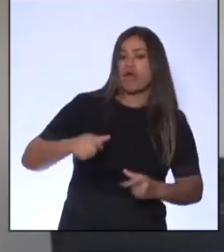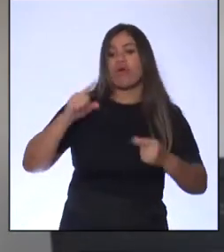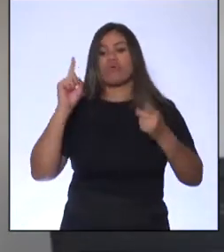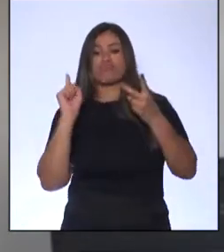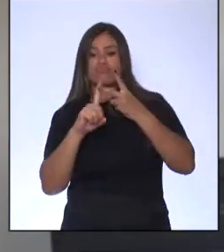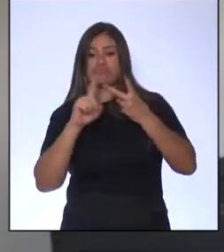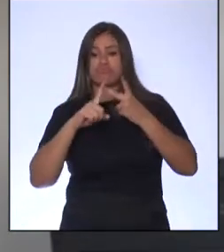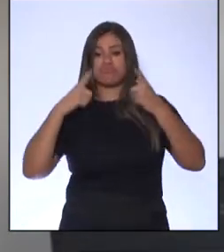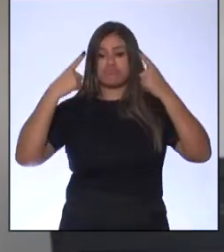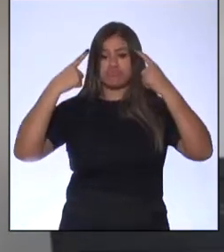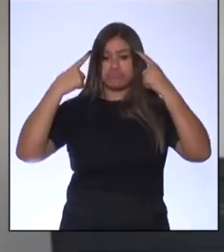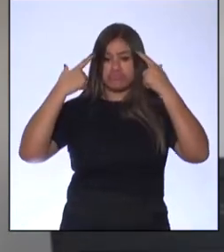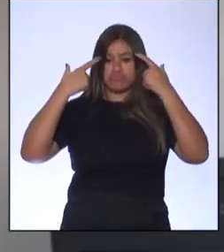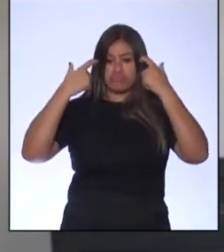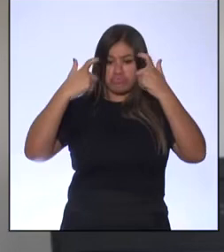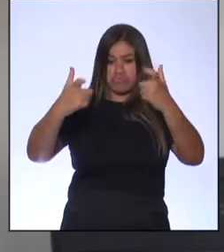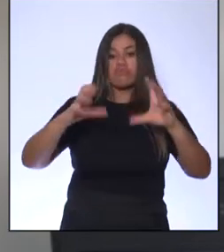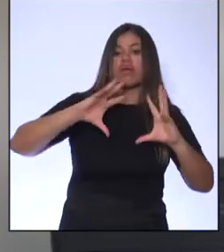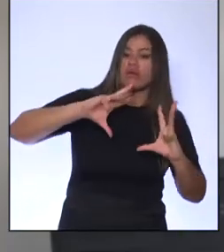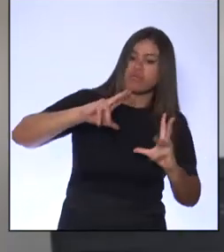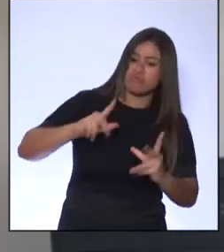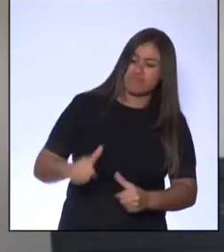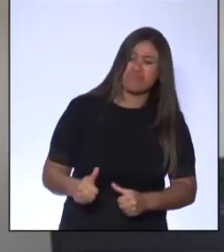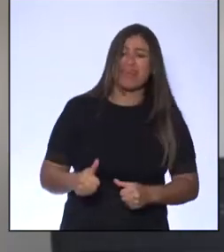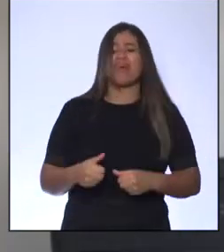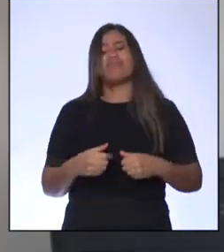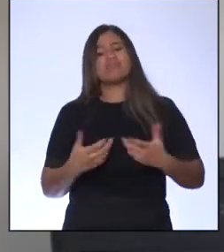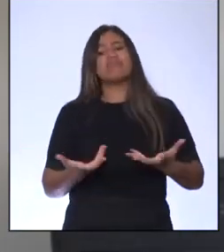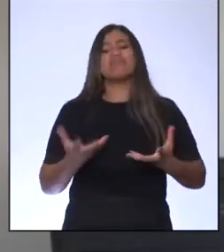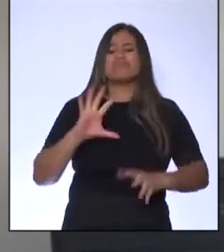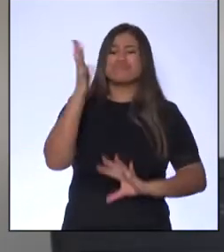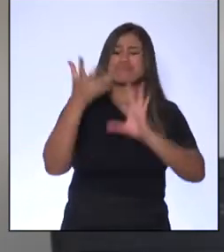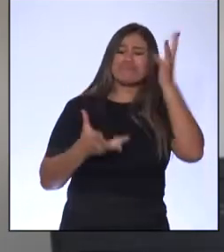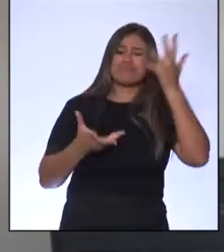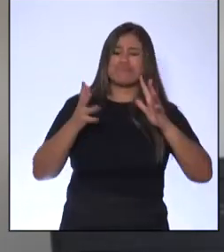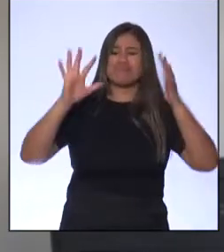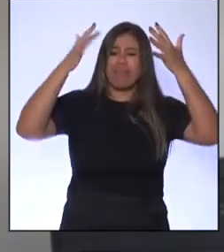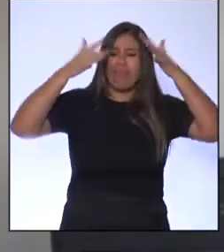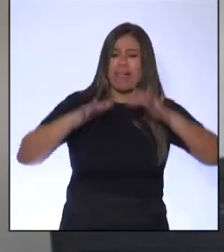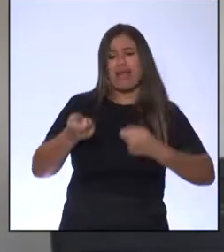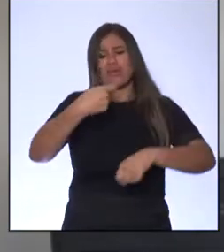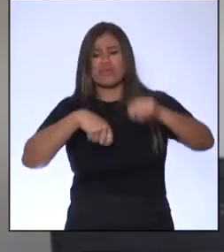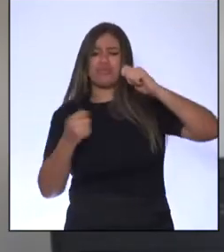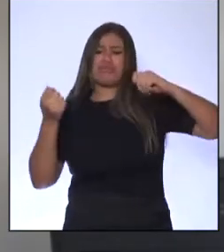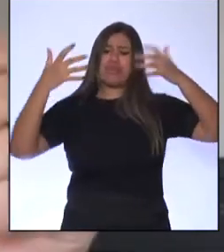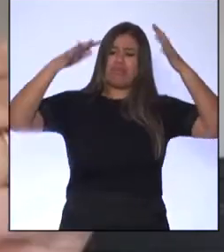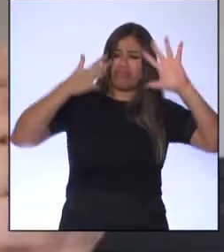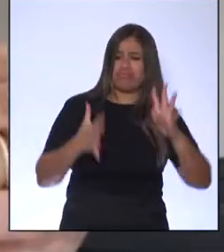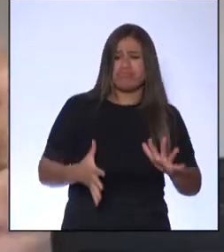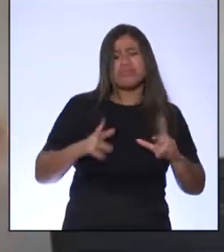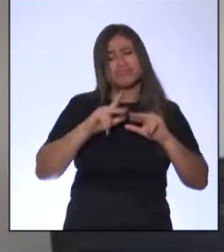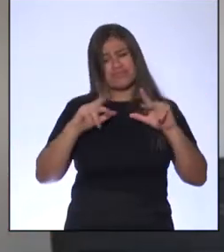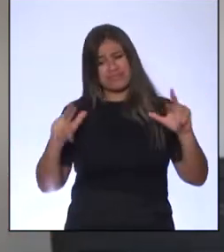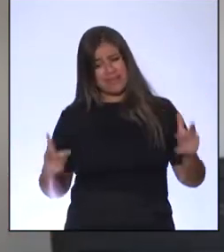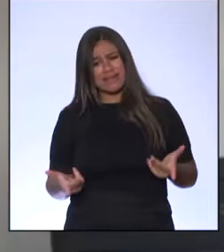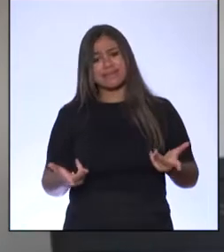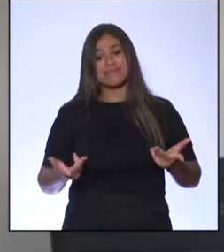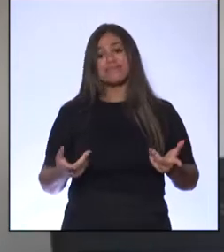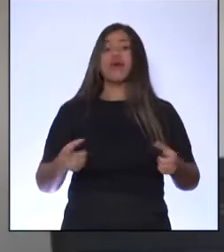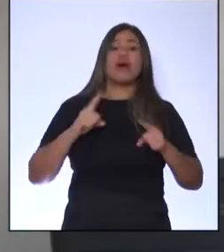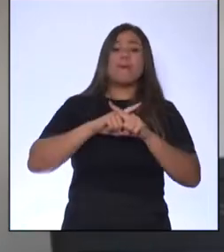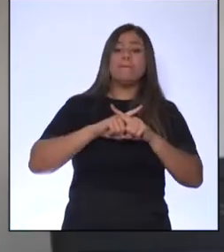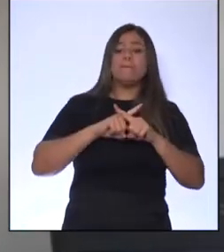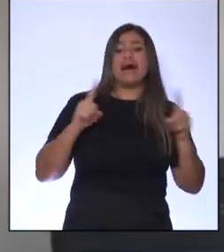muitas mortes, falências econômicas, verdadeiro arrasa-tudo. Só que agora, Mozart,